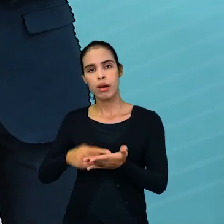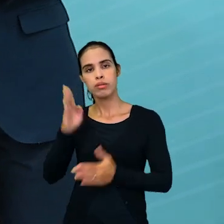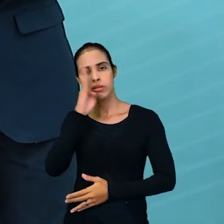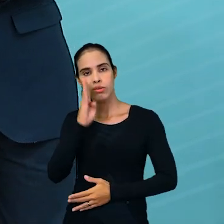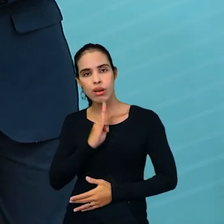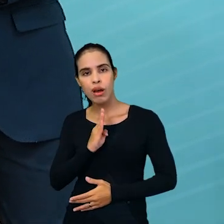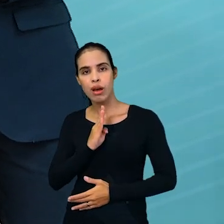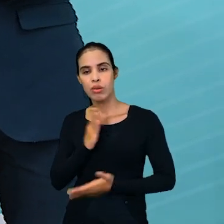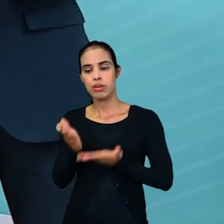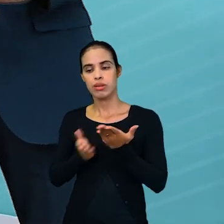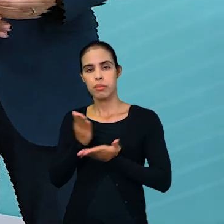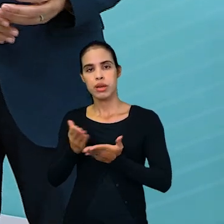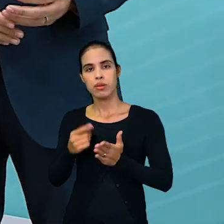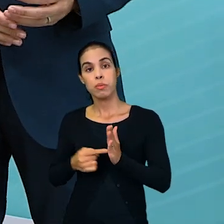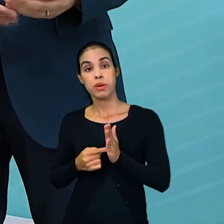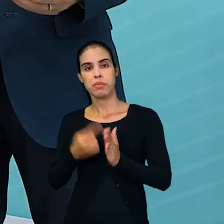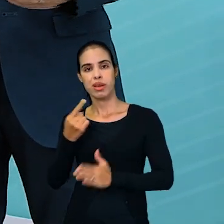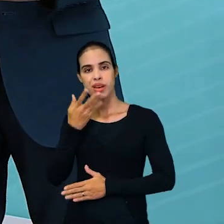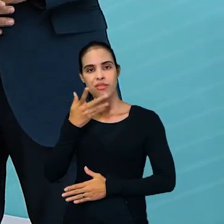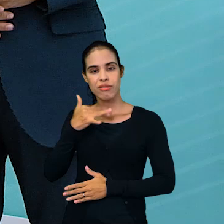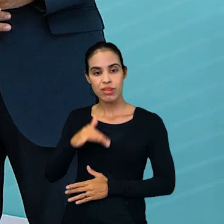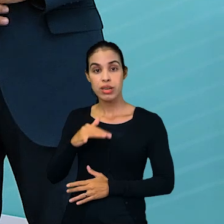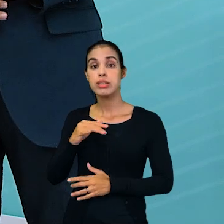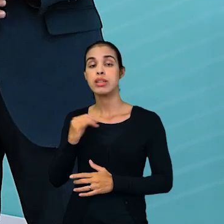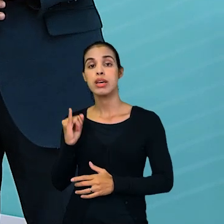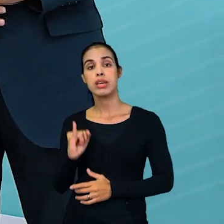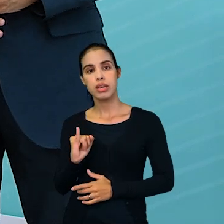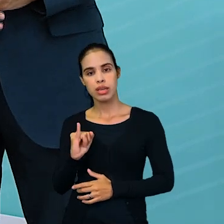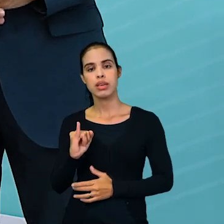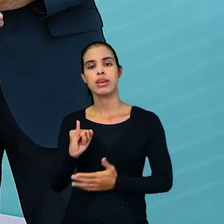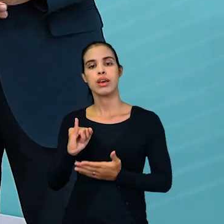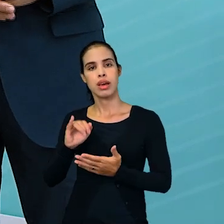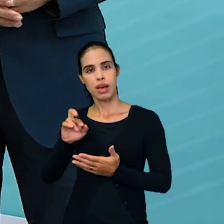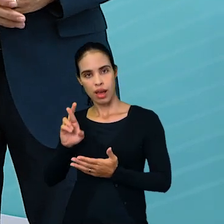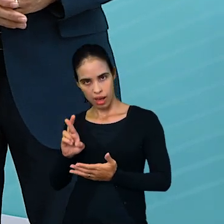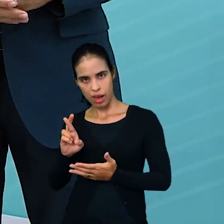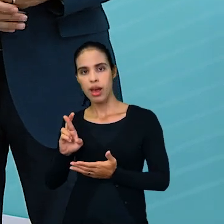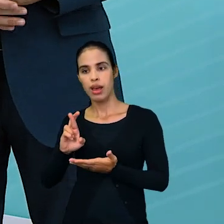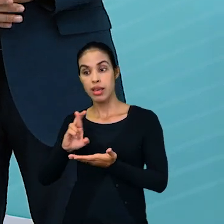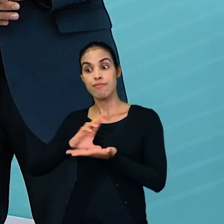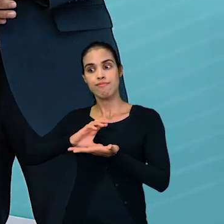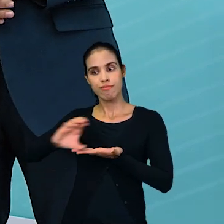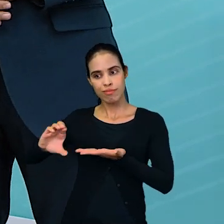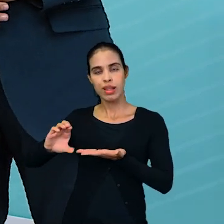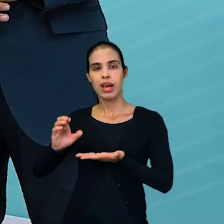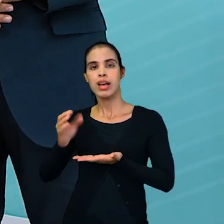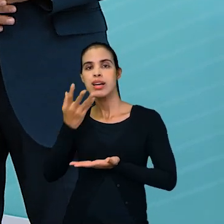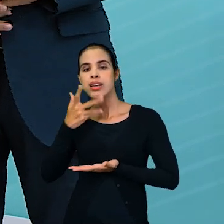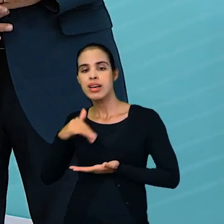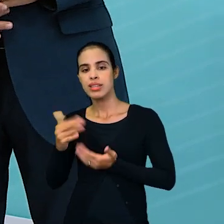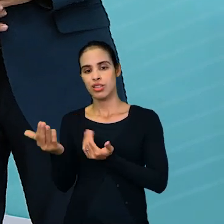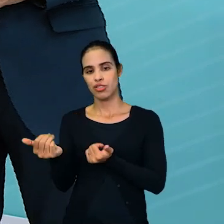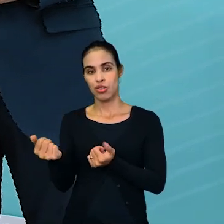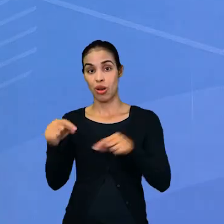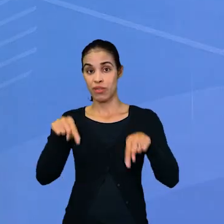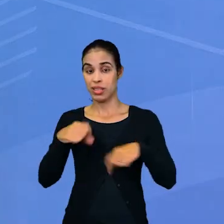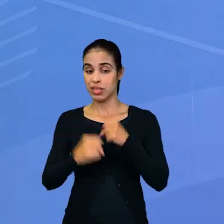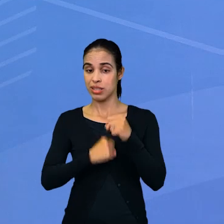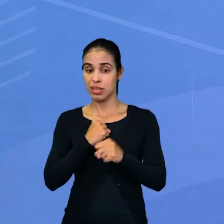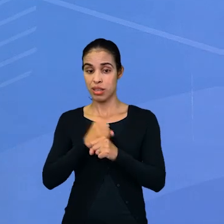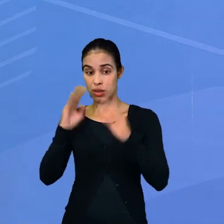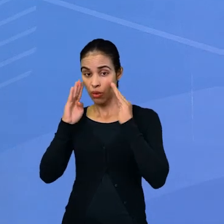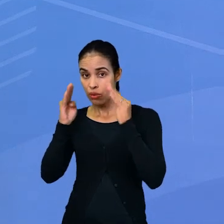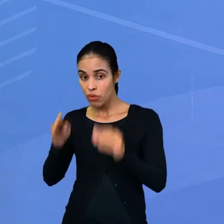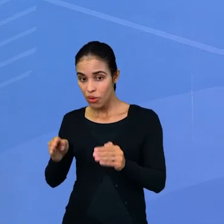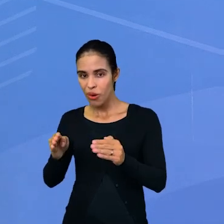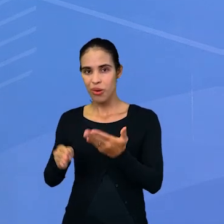vinculada ao Pacto Nacional pela Primeira Infância e incentiva a destinação de imposto de renda a projetos para crianças e adolescentes.